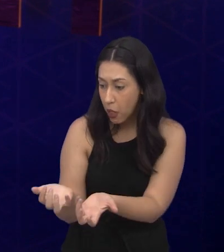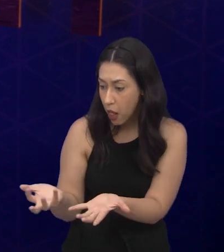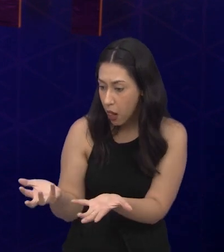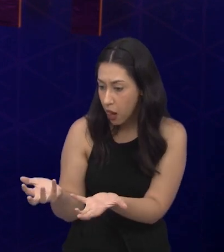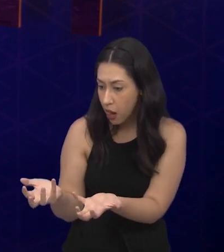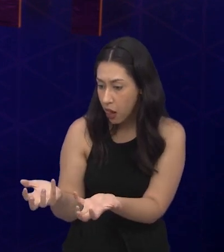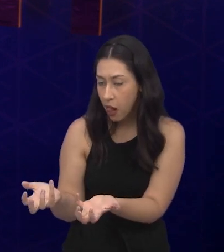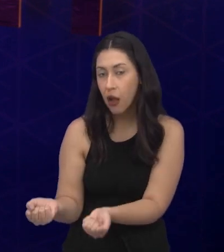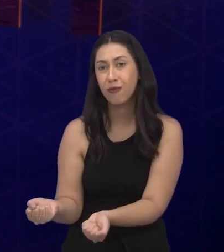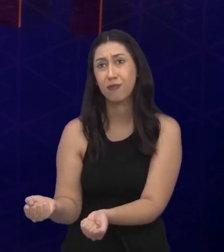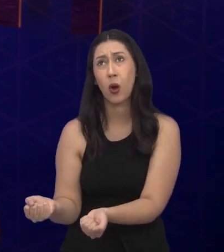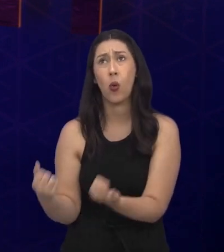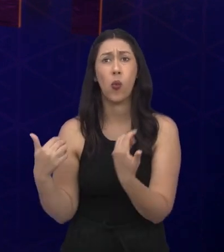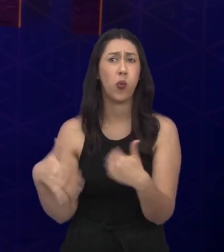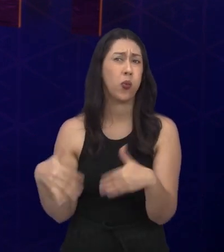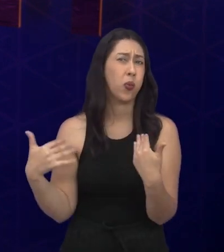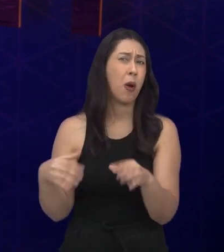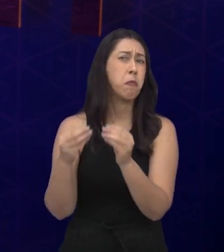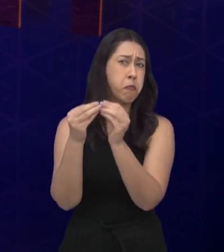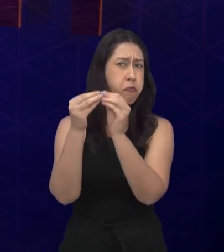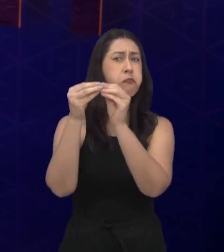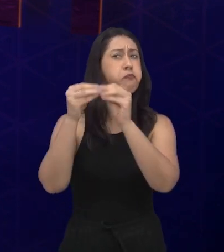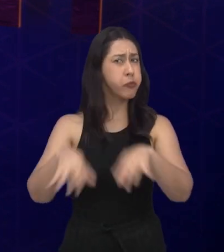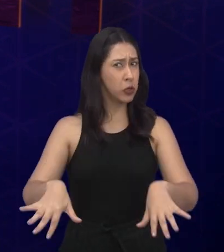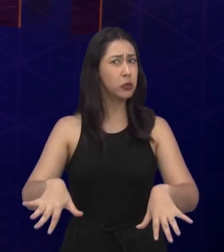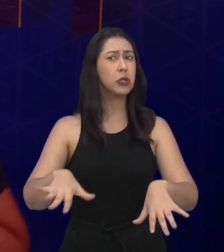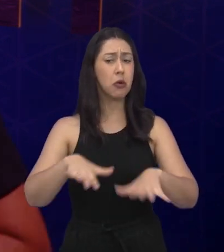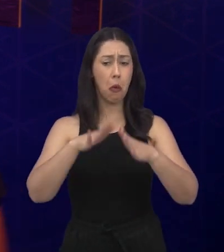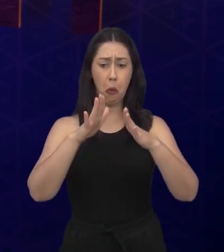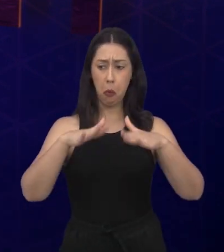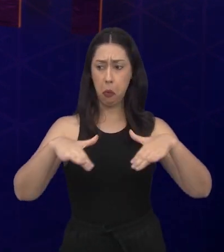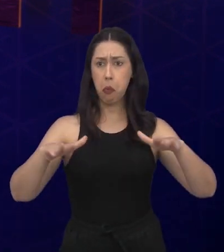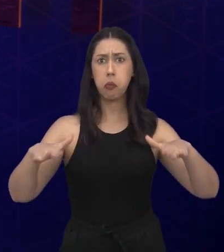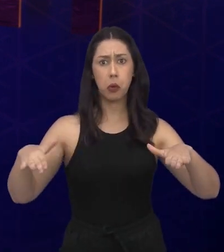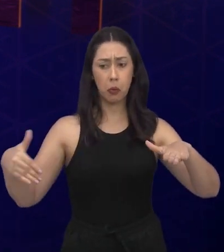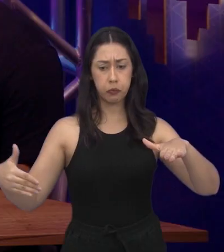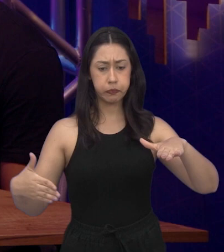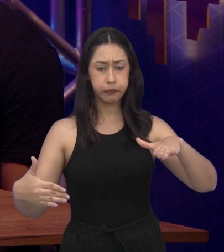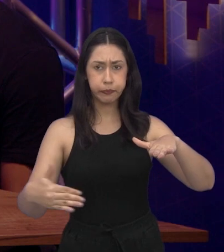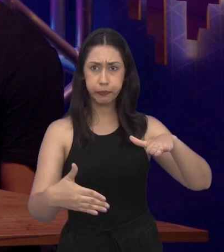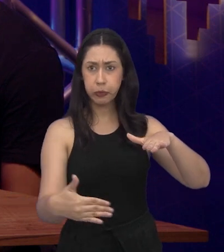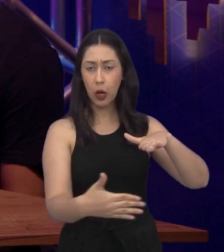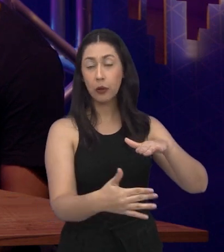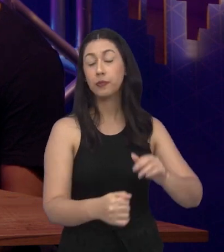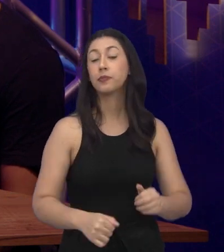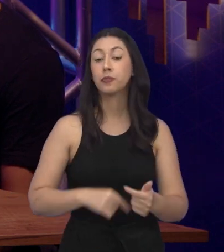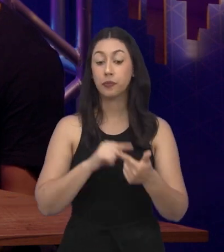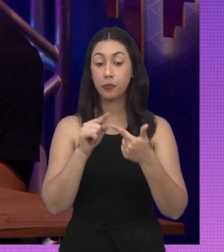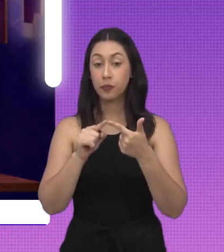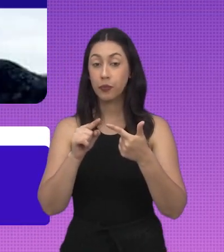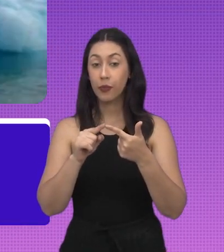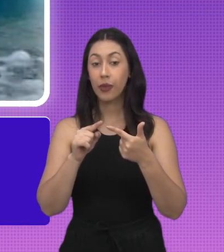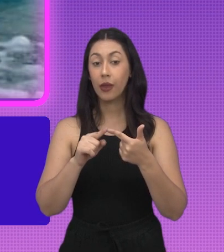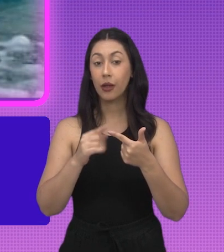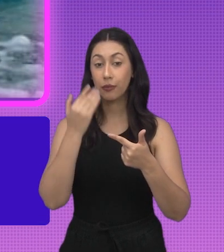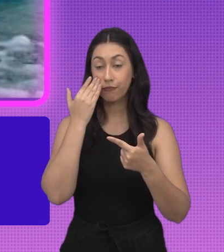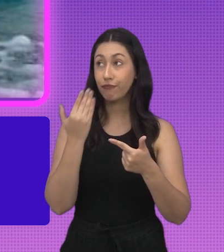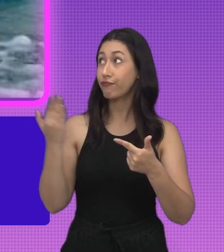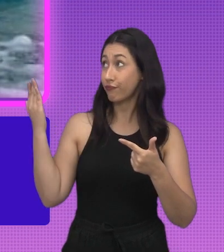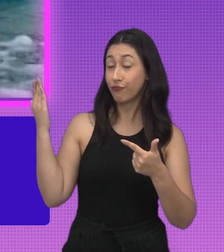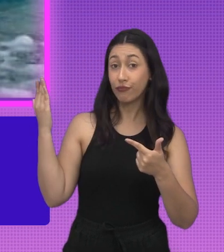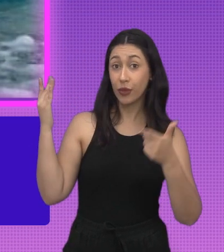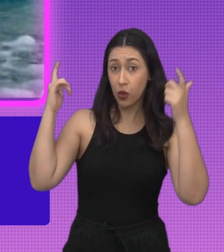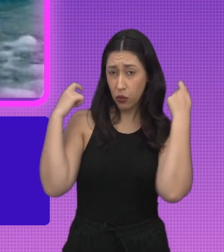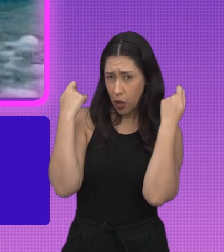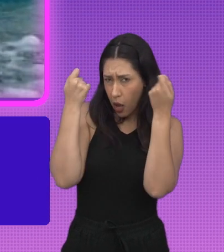corais, vai ter um impacto gigantesco na vida marinha. Certo. A gente também tem o manto de gelo da